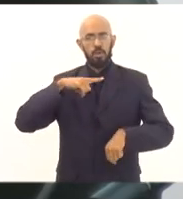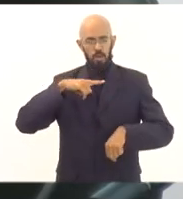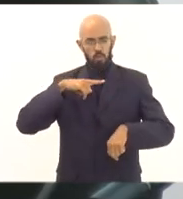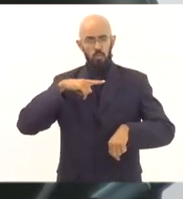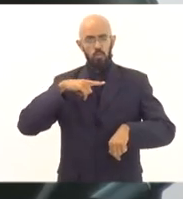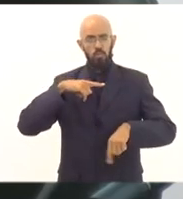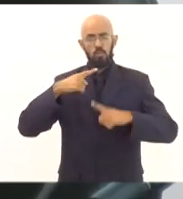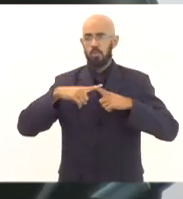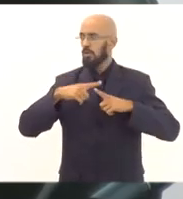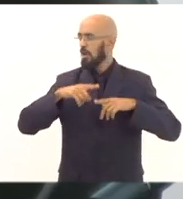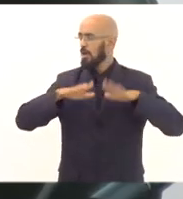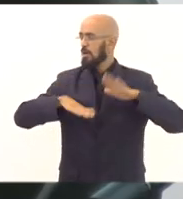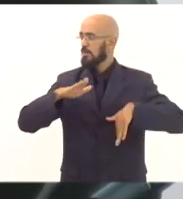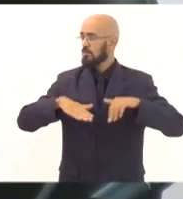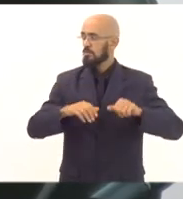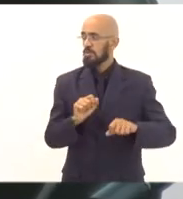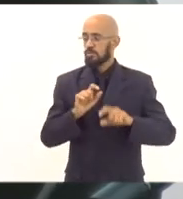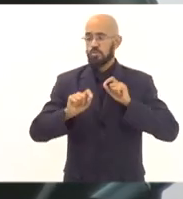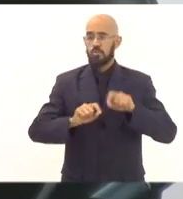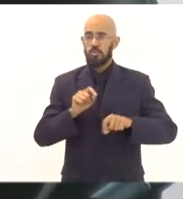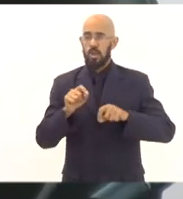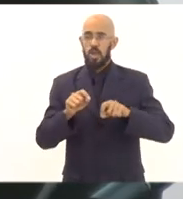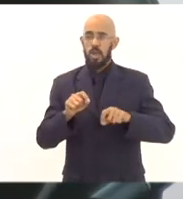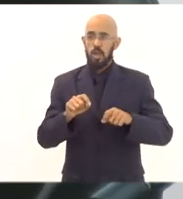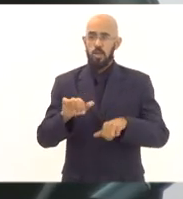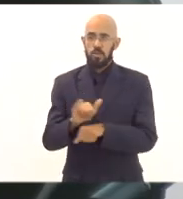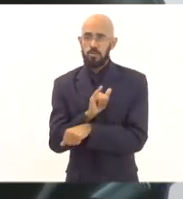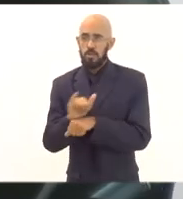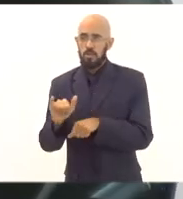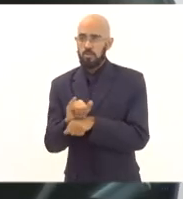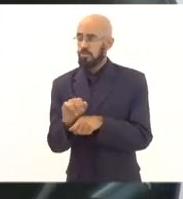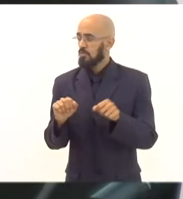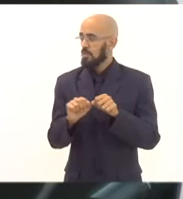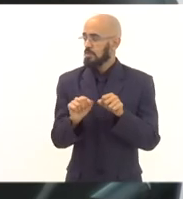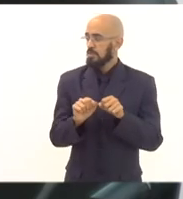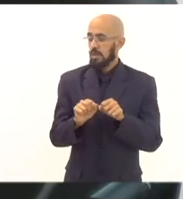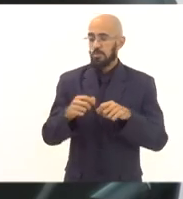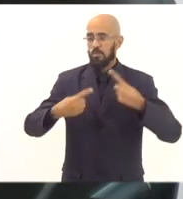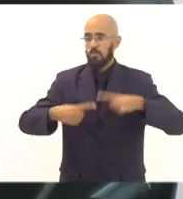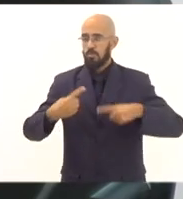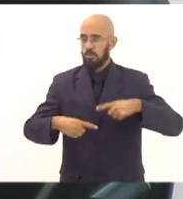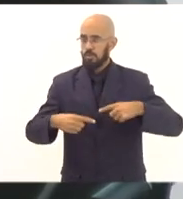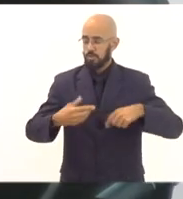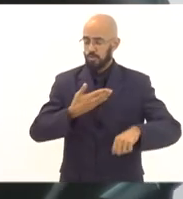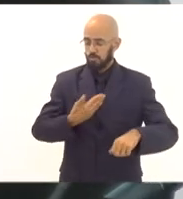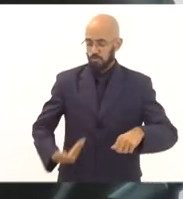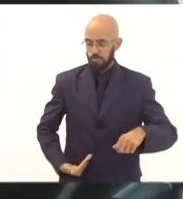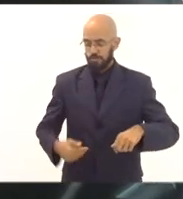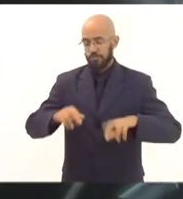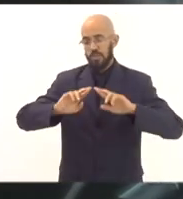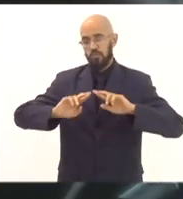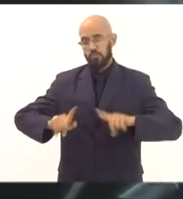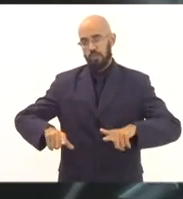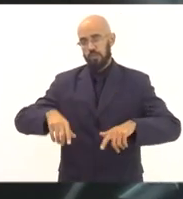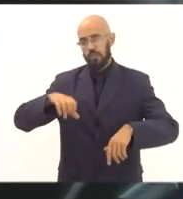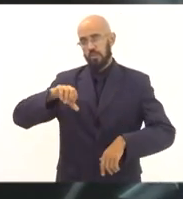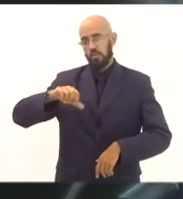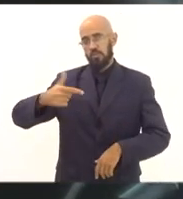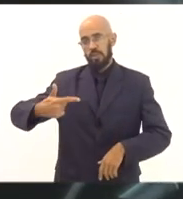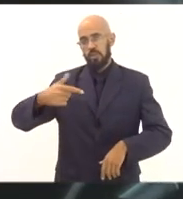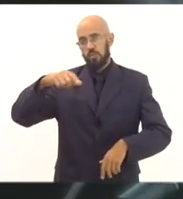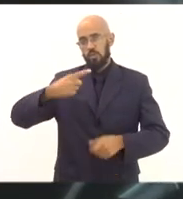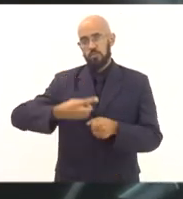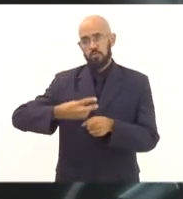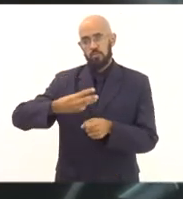às vezes é a forma de se fazia políticas públicas são diferentes São 92 municípios então